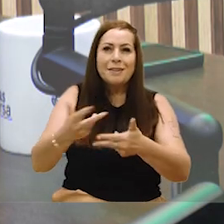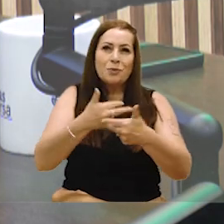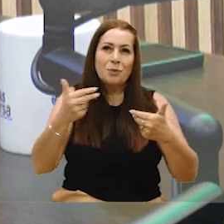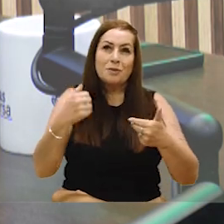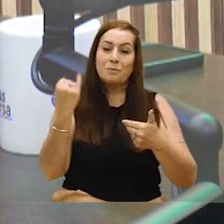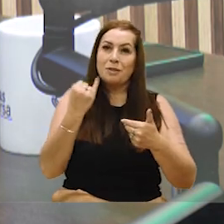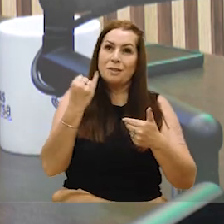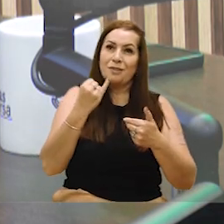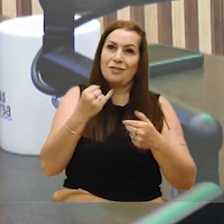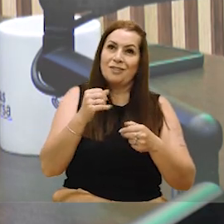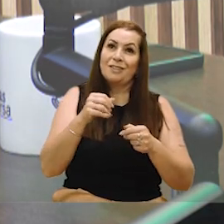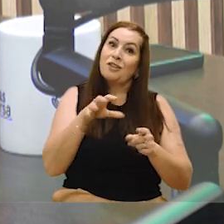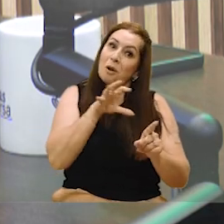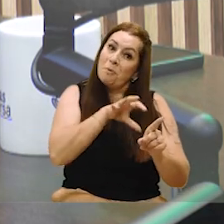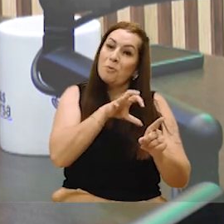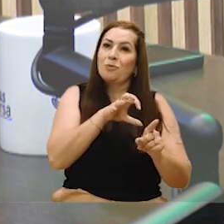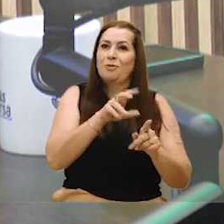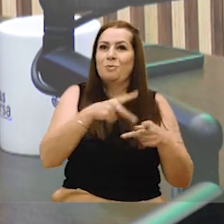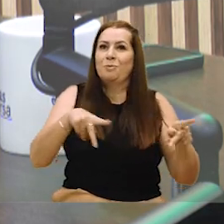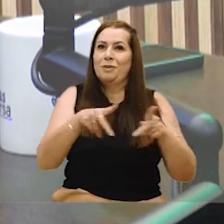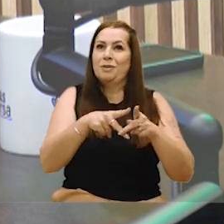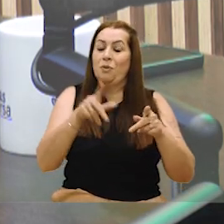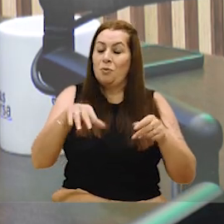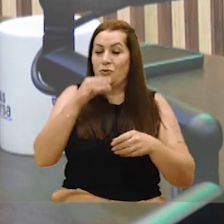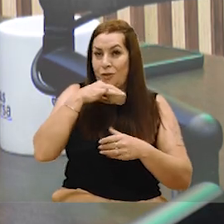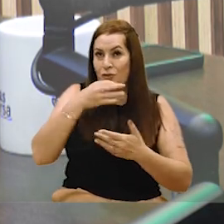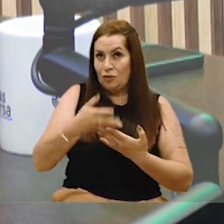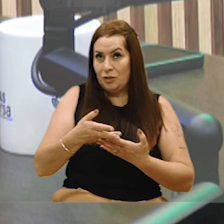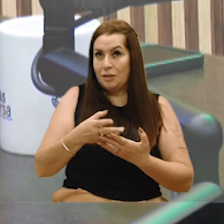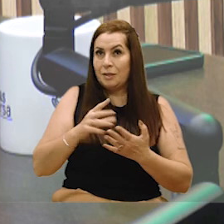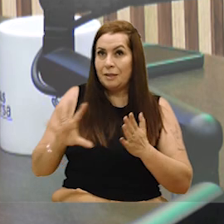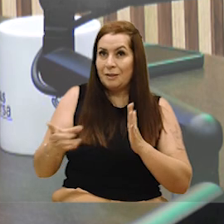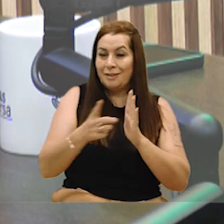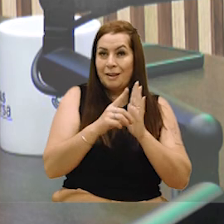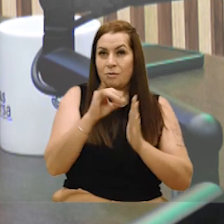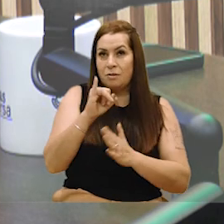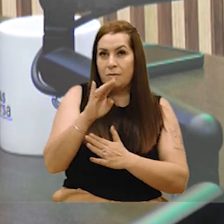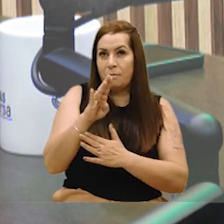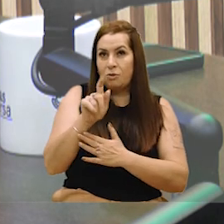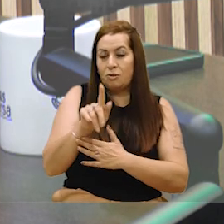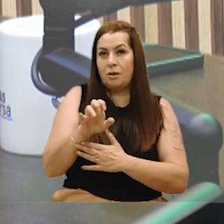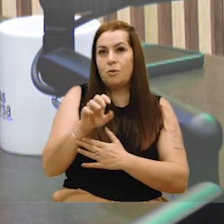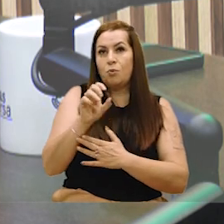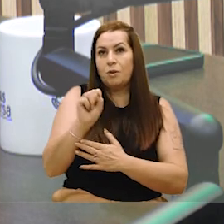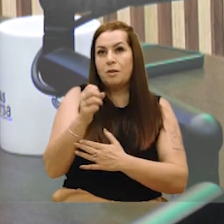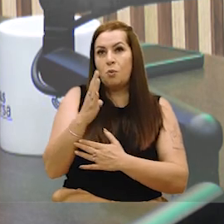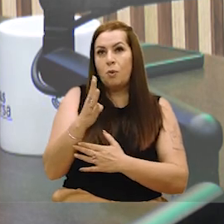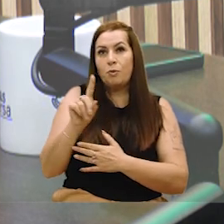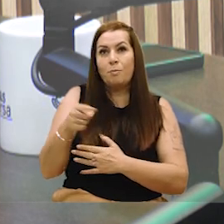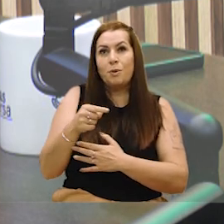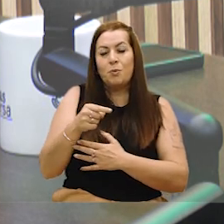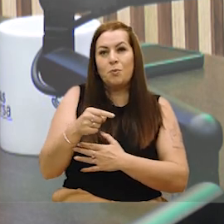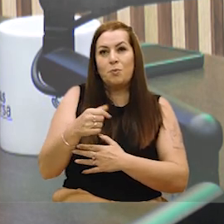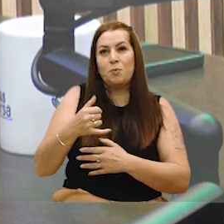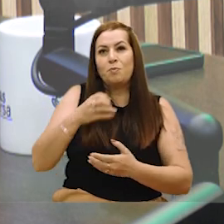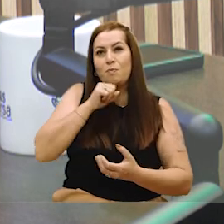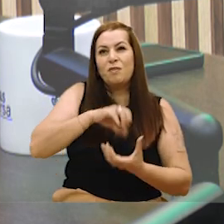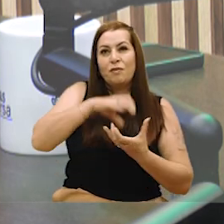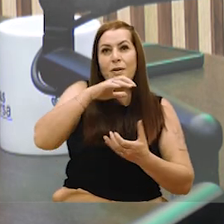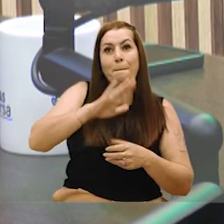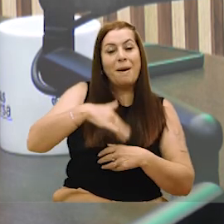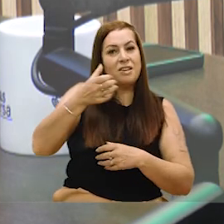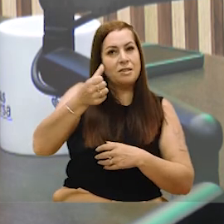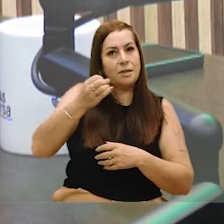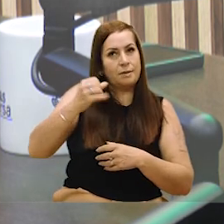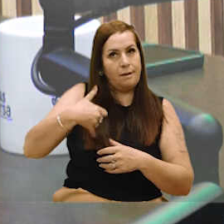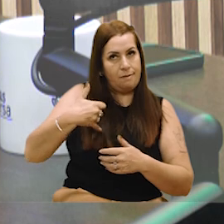vida da população. E nós temos em Caxias do Sul, hoje, pelos dados do IBGE, 84 mil idosos acima de 60 anos.